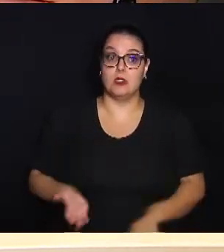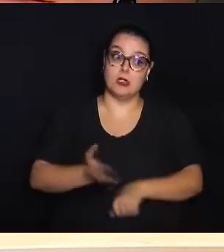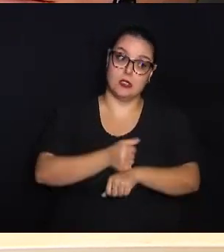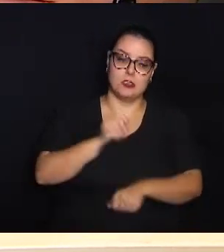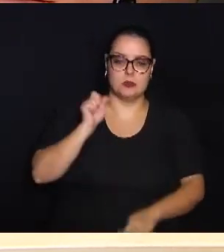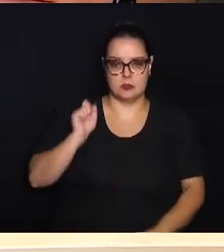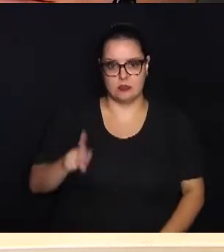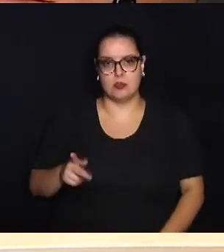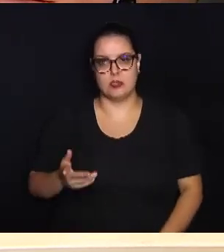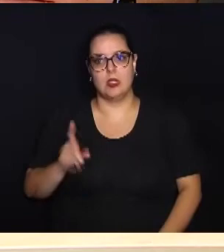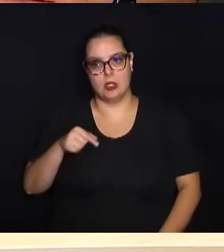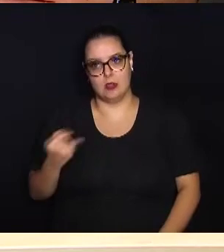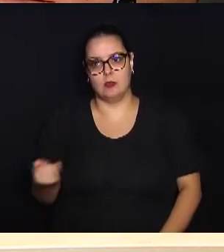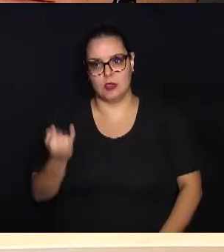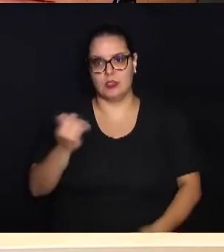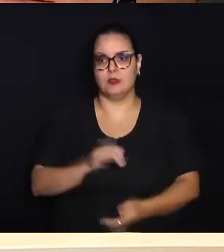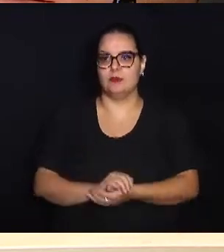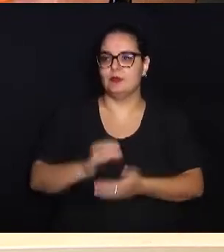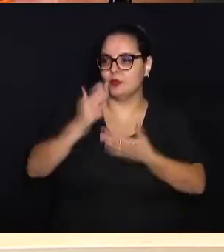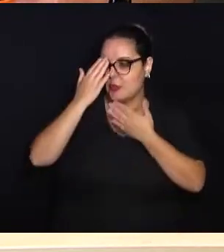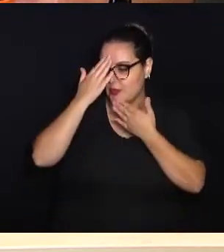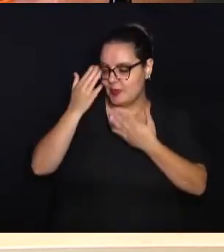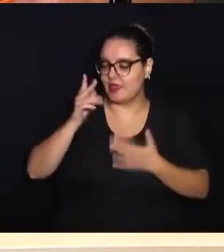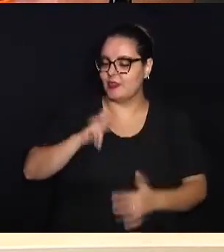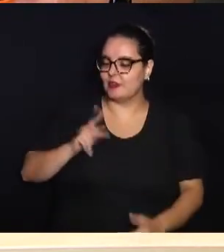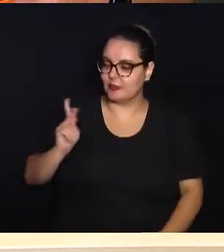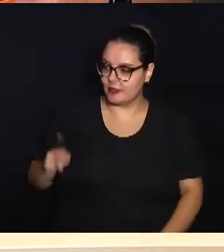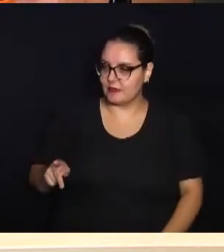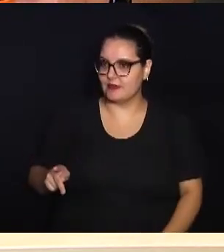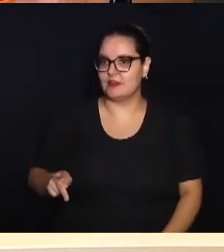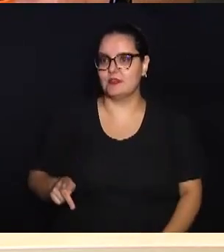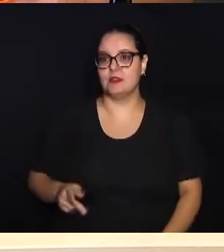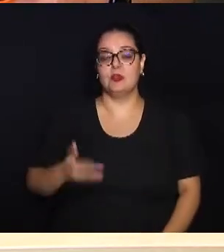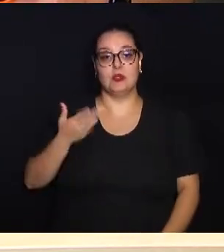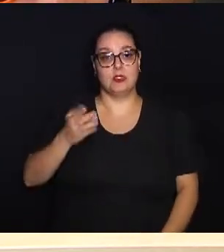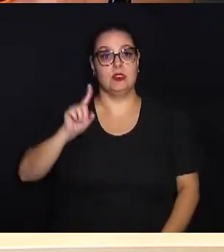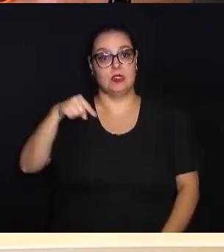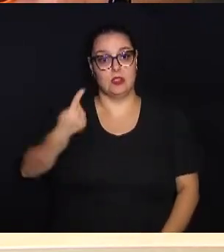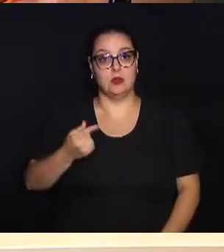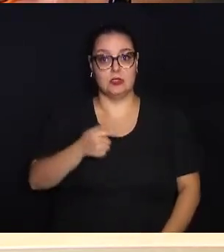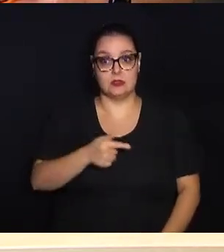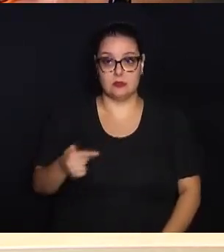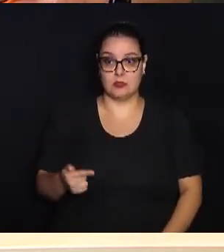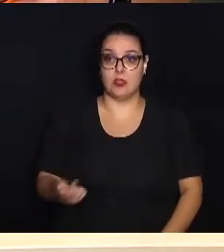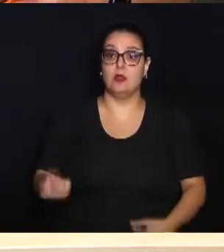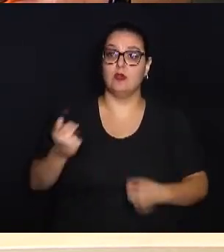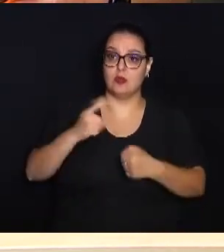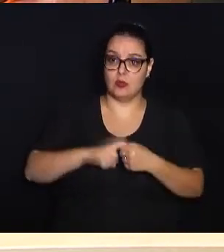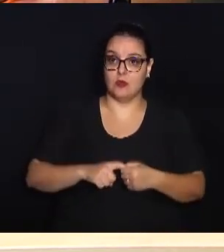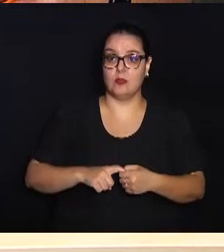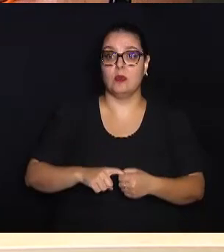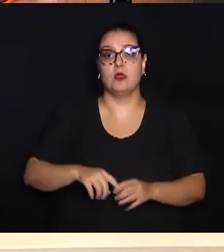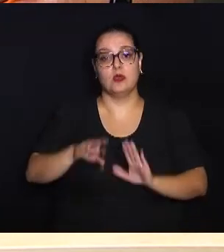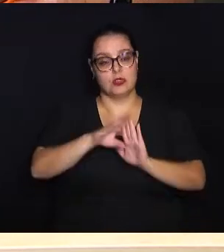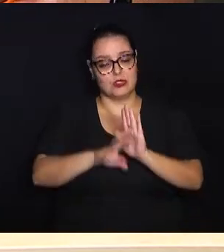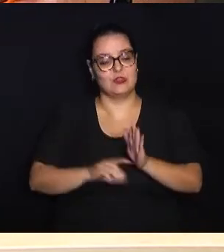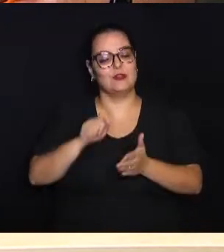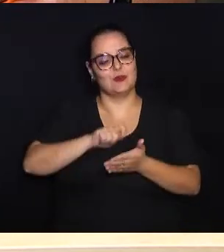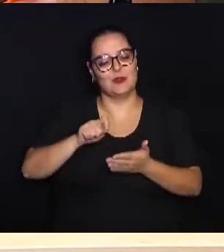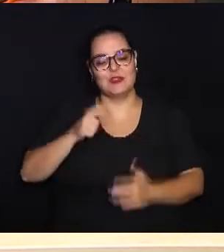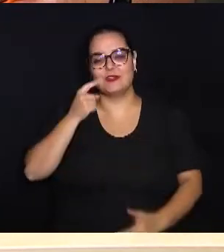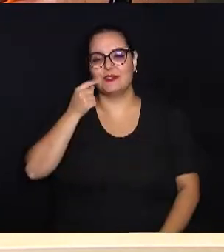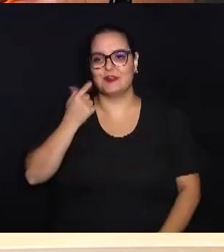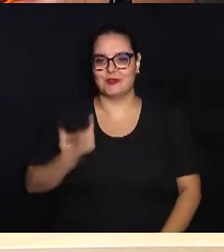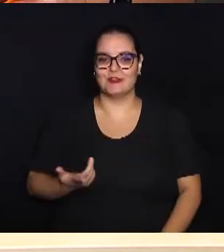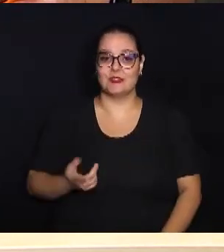na véspera da aposentadoria. Isso é importante. Professor, mais uma vez, muito obrigado. E na próxima semana a gente volta com mais um quadro